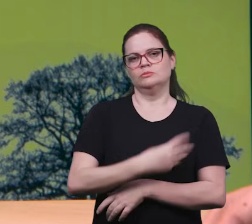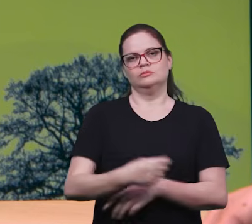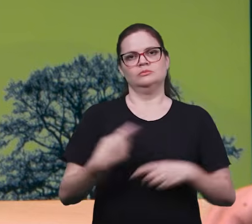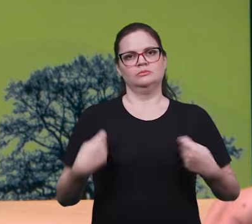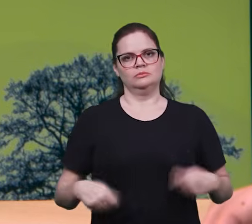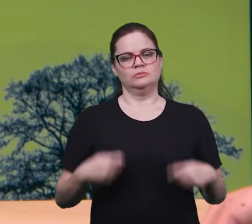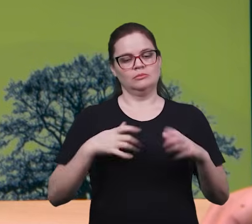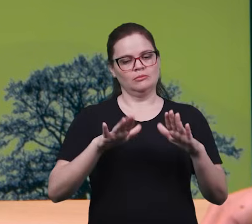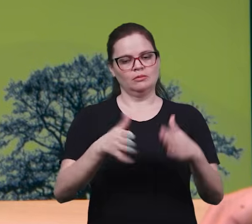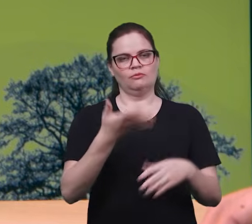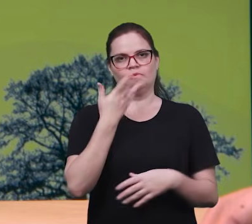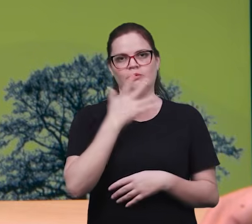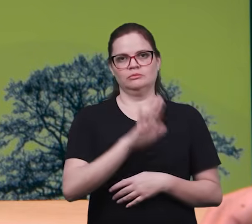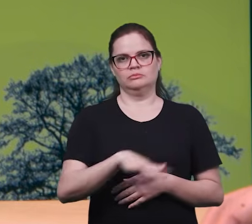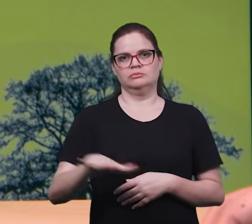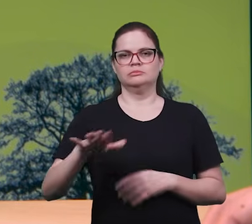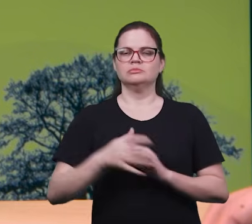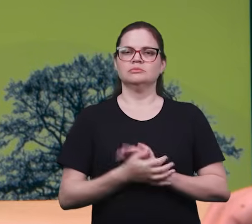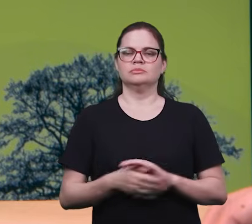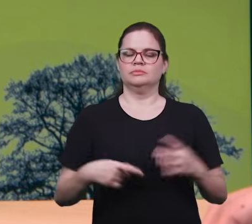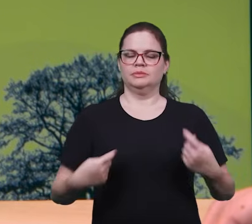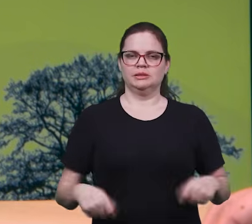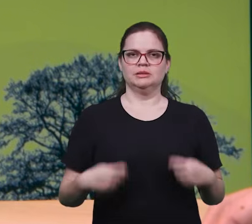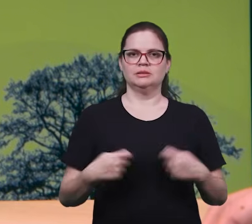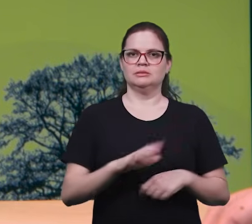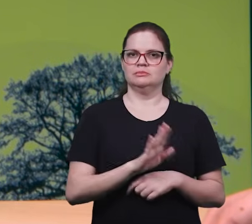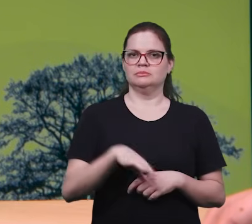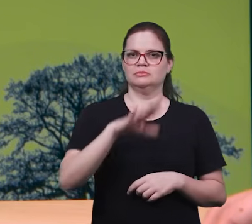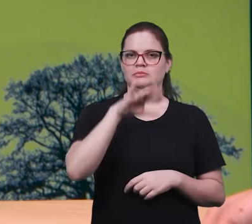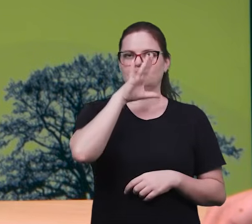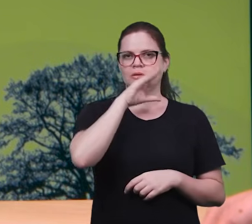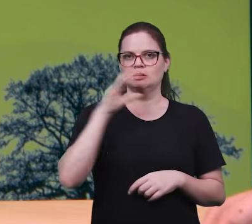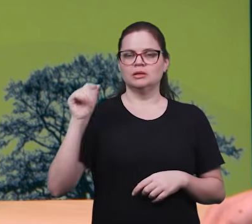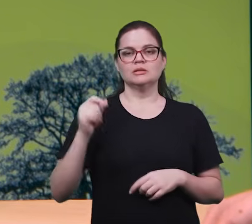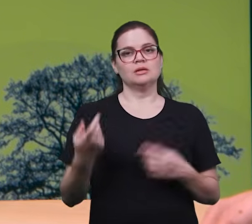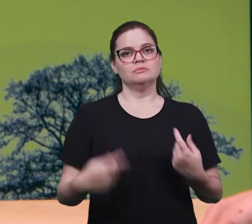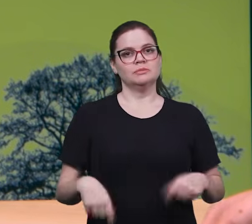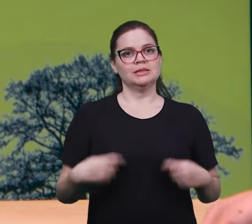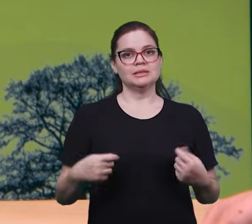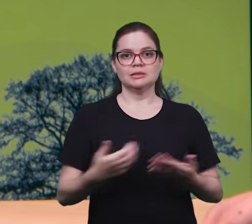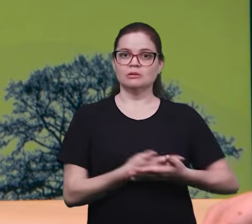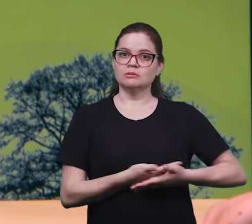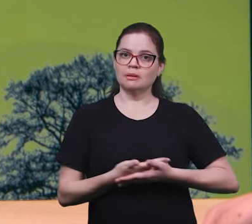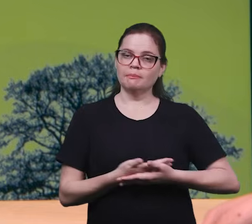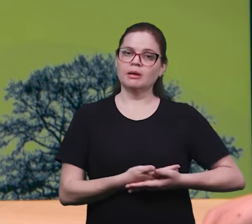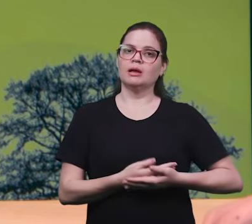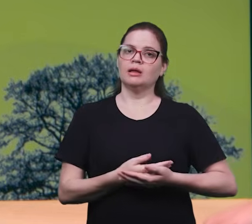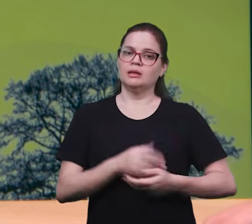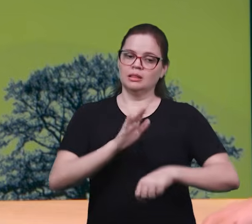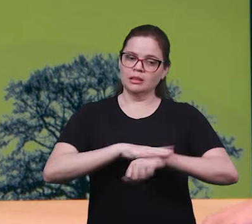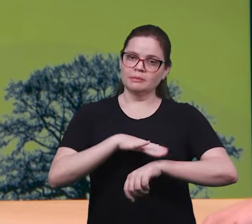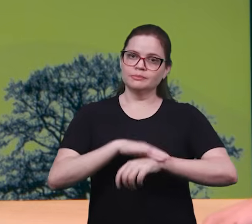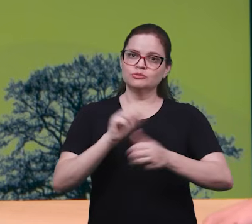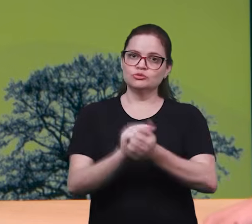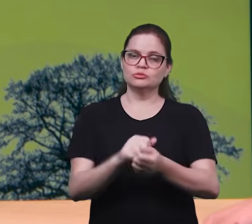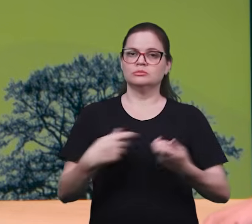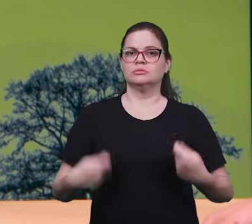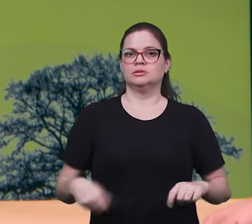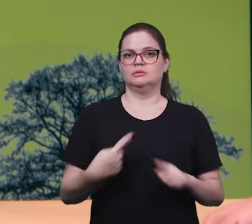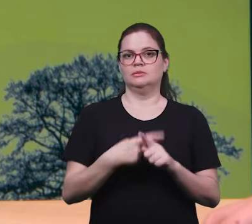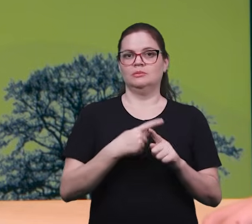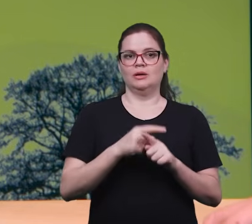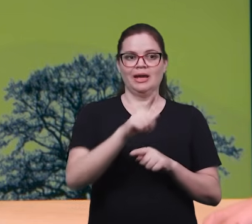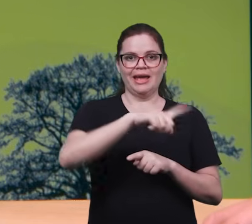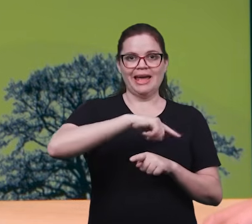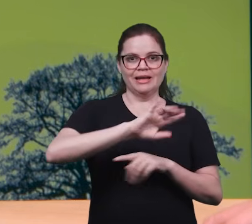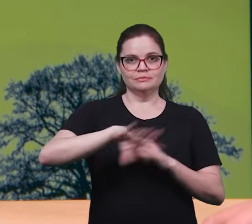seja direcionado aos pequenos, aos intermediários, aos adolescentes, às crianças, aos bebês. Incluí-los nesse mundo é muito importante, não